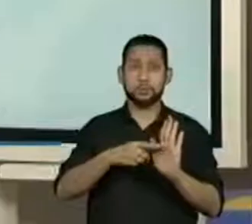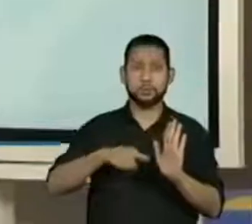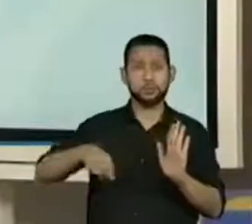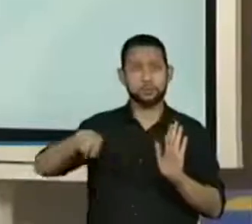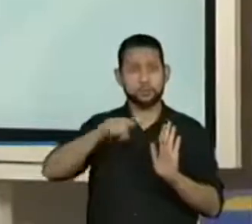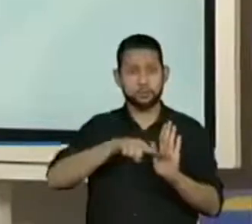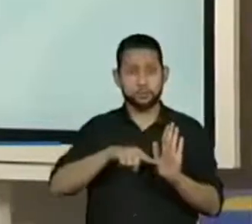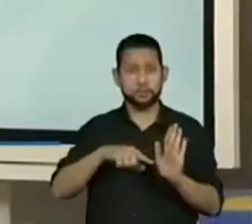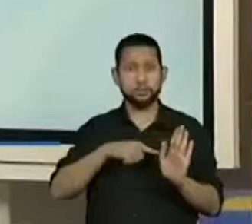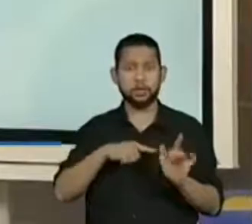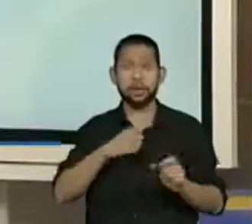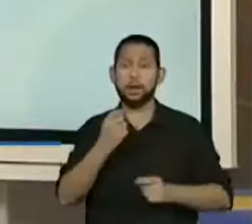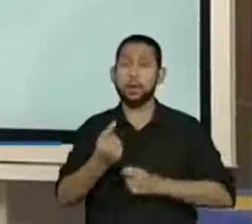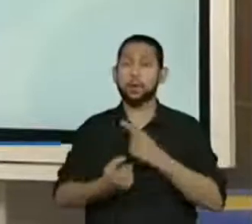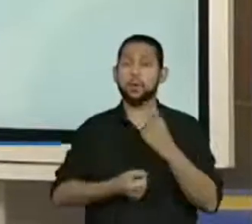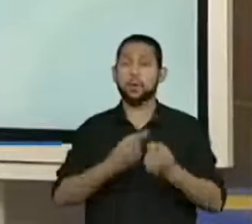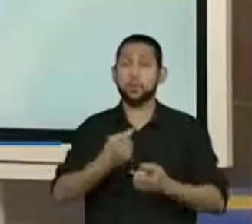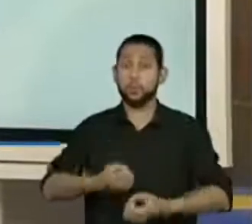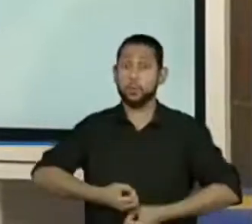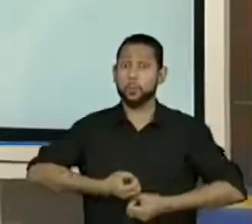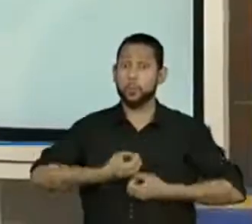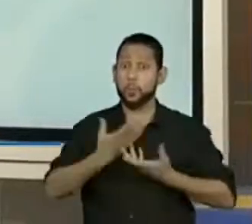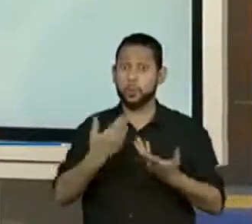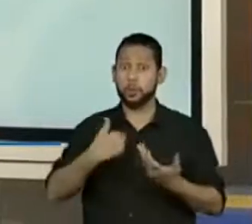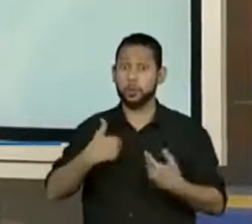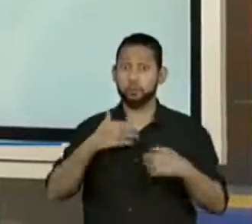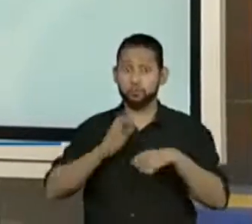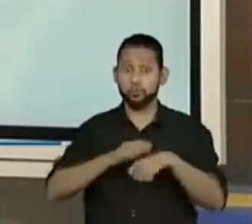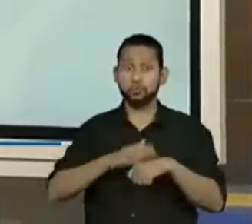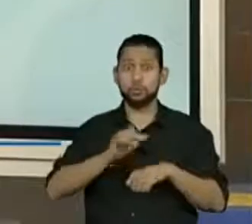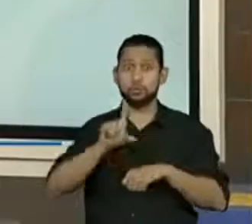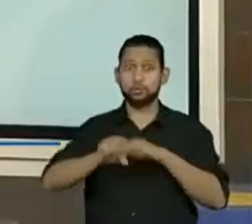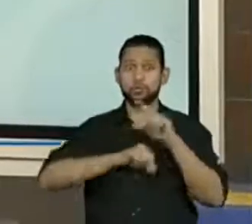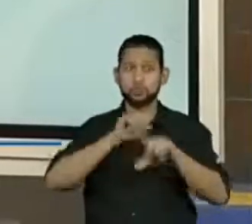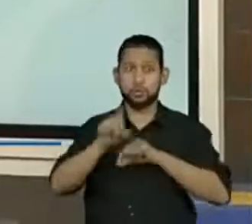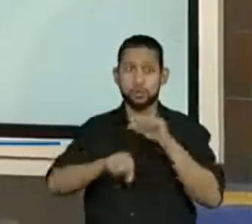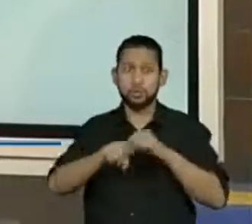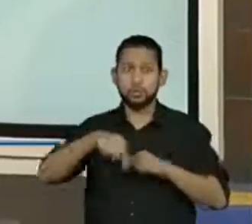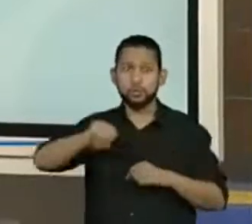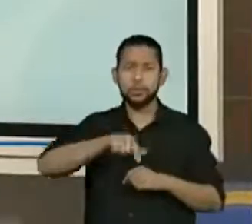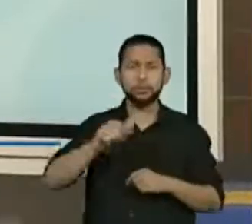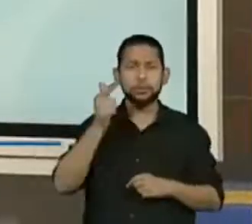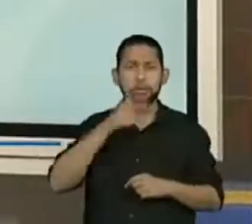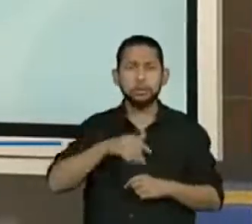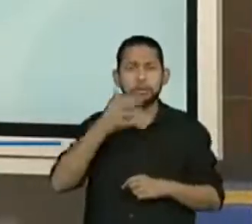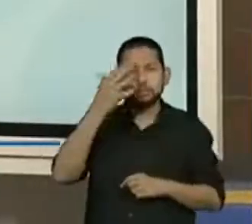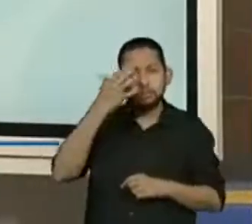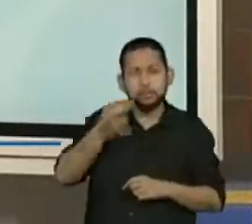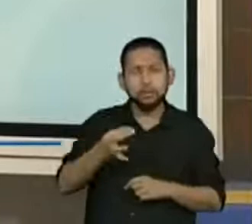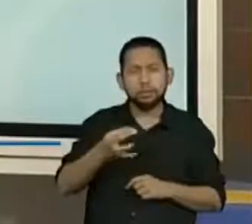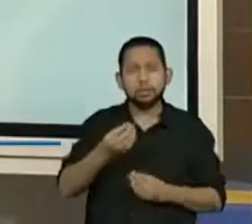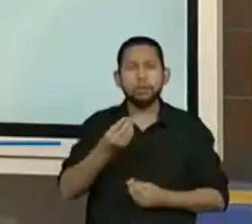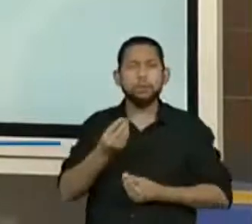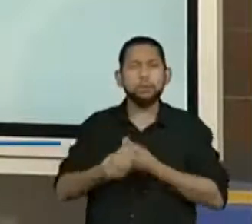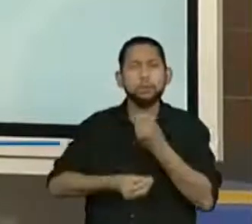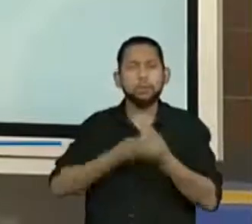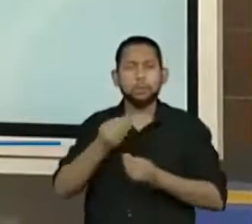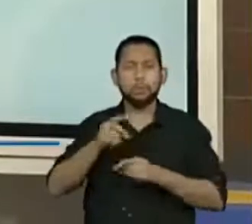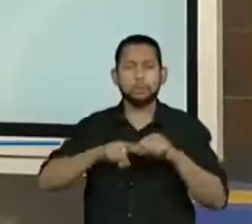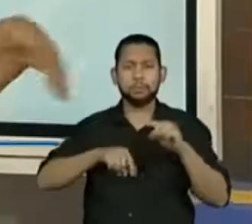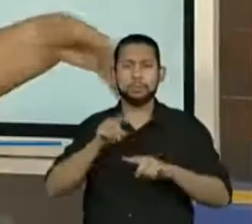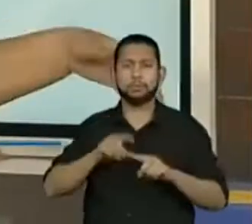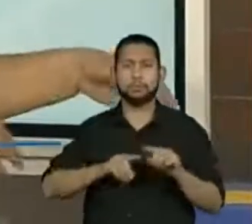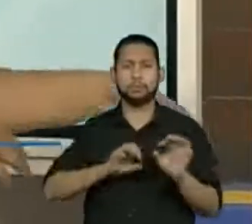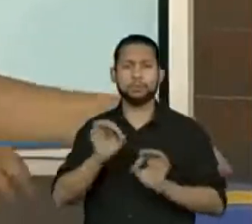aqui alguns poemas que eu selecionei alguns autores para que a gente Entenda como é o seu organismo o